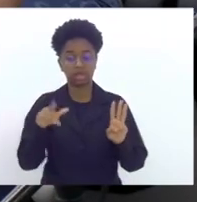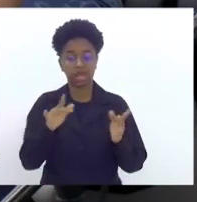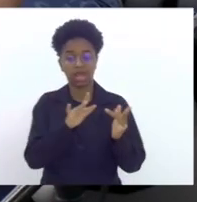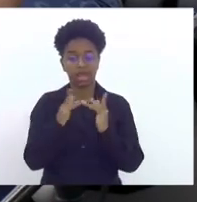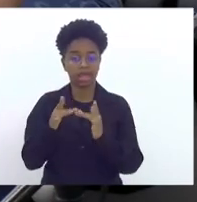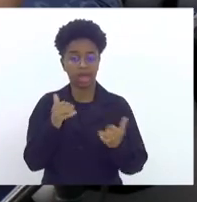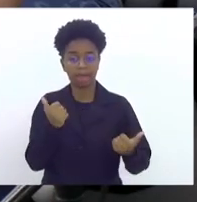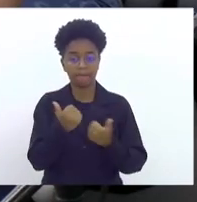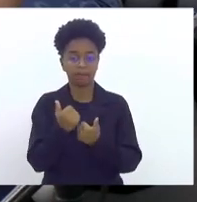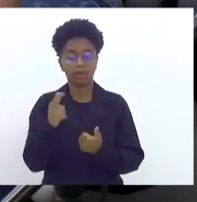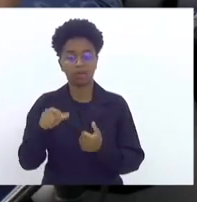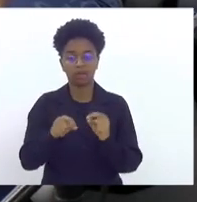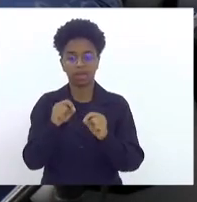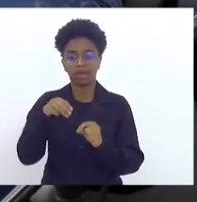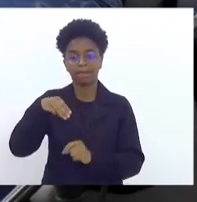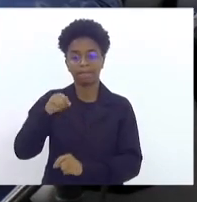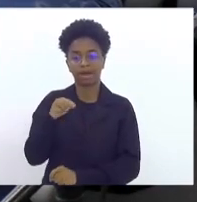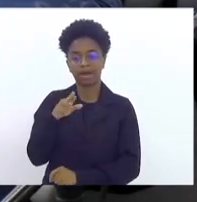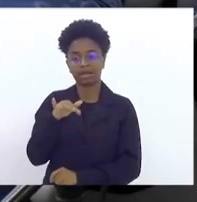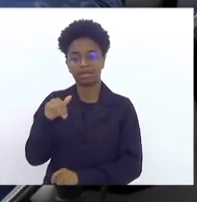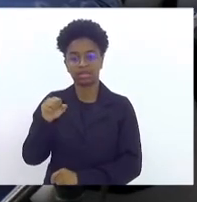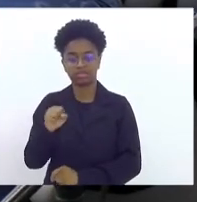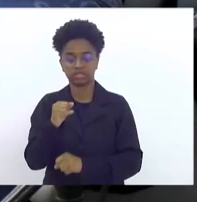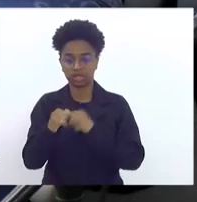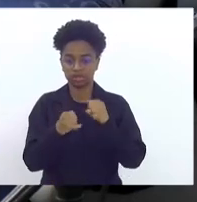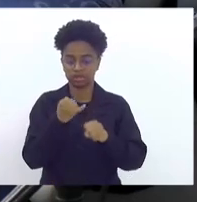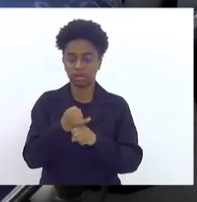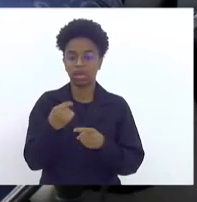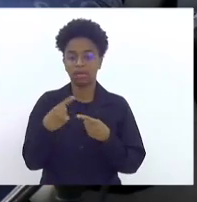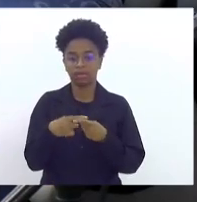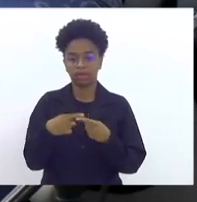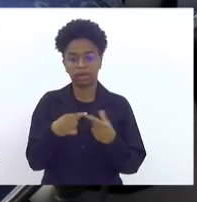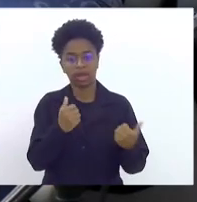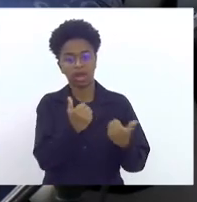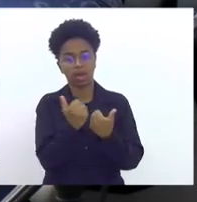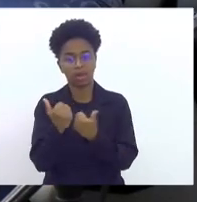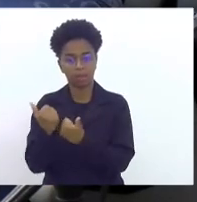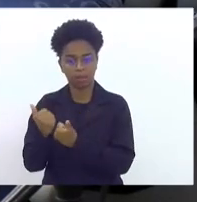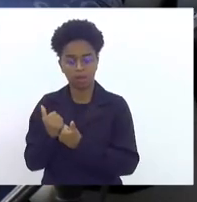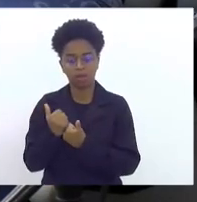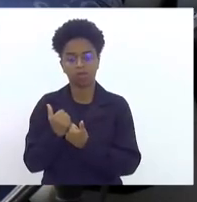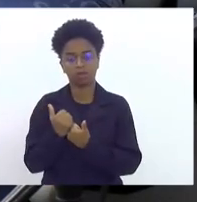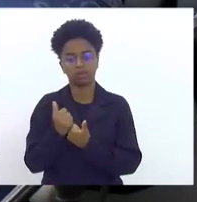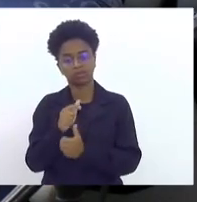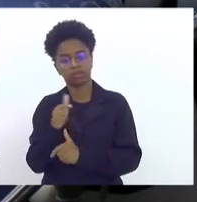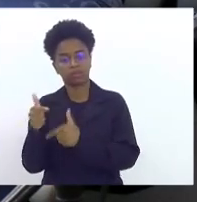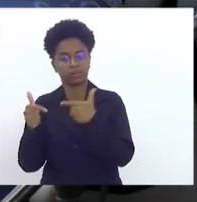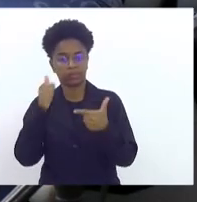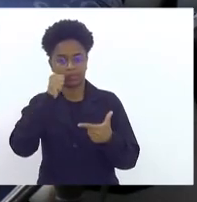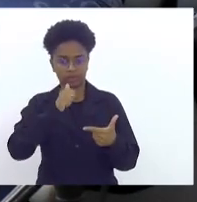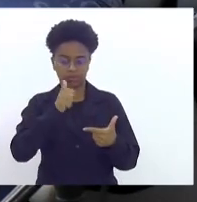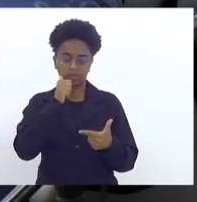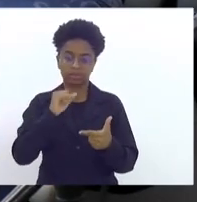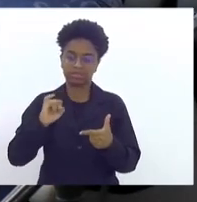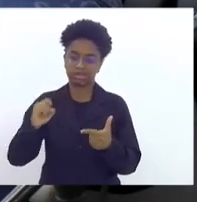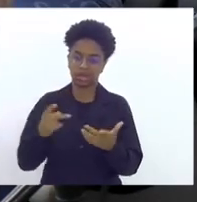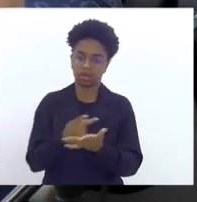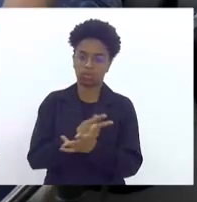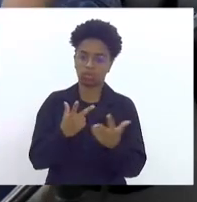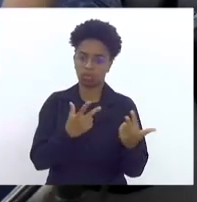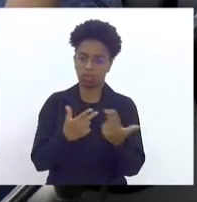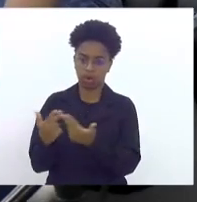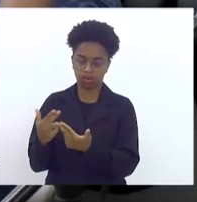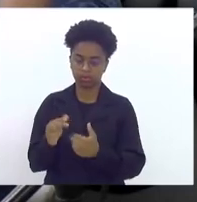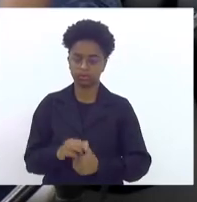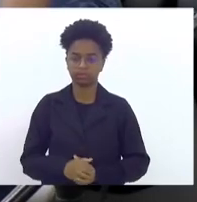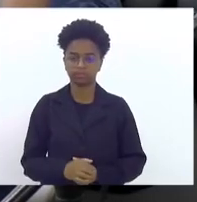Marias na internet né Maria já internet que vai prestar essa assistência para mulheres na mesma situação mas são